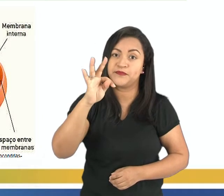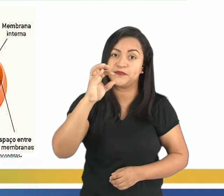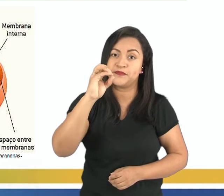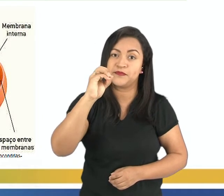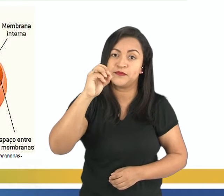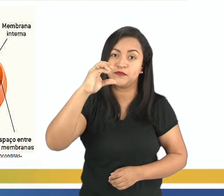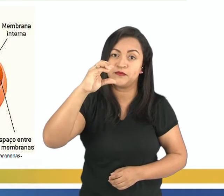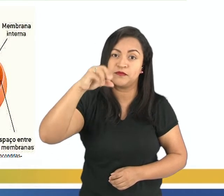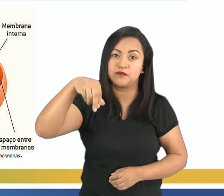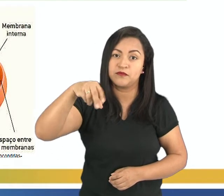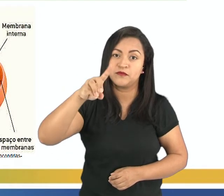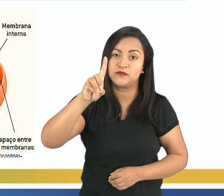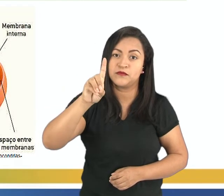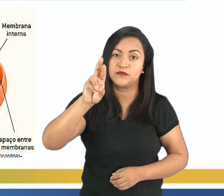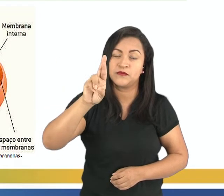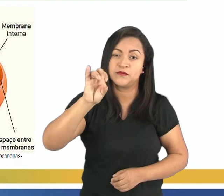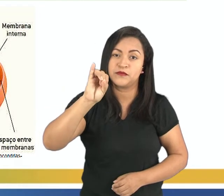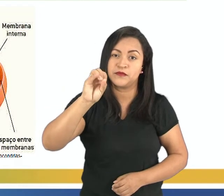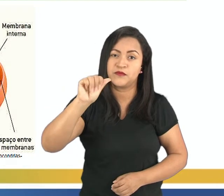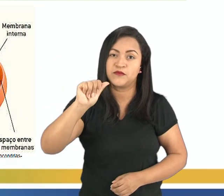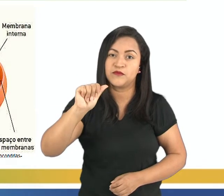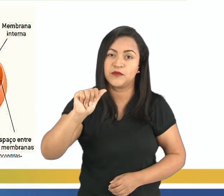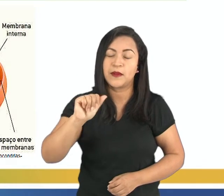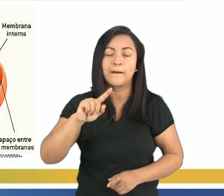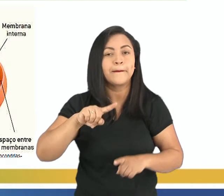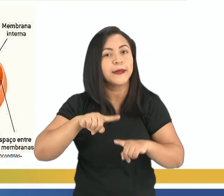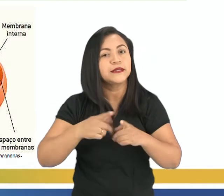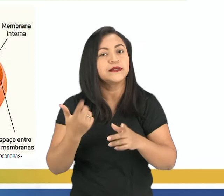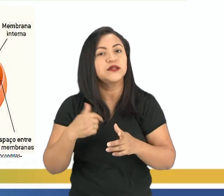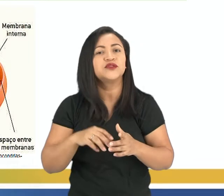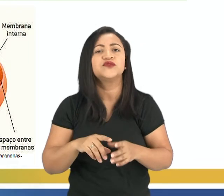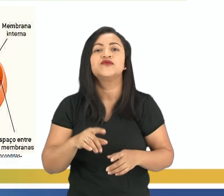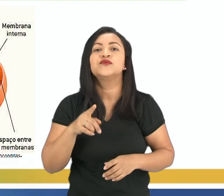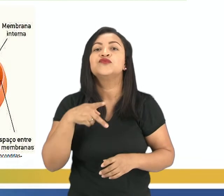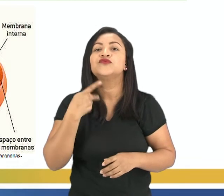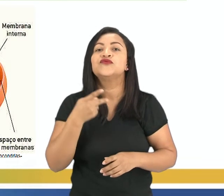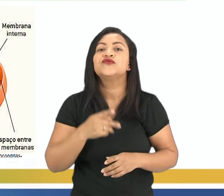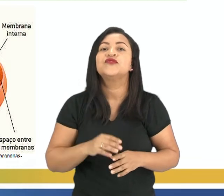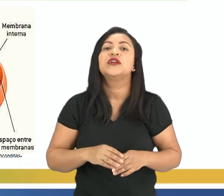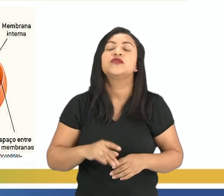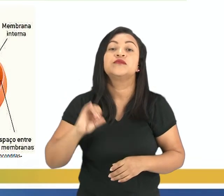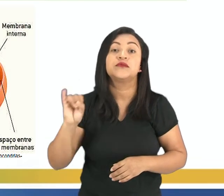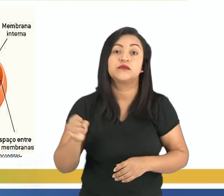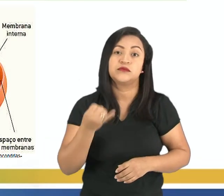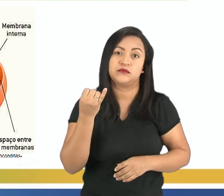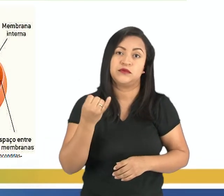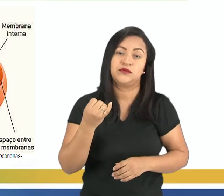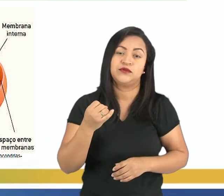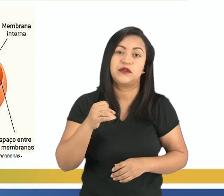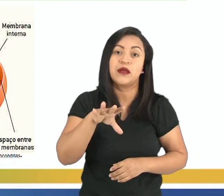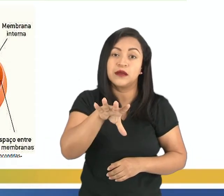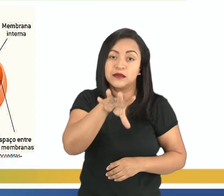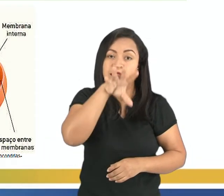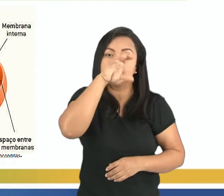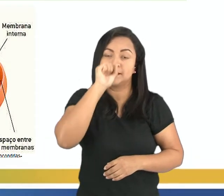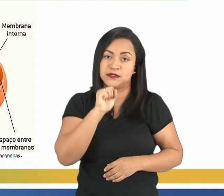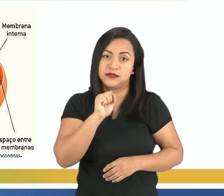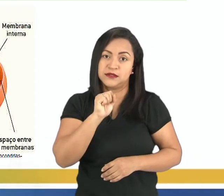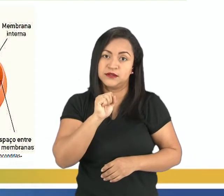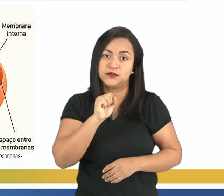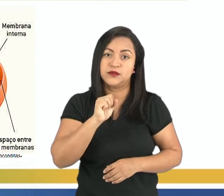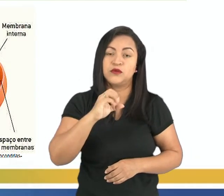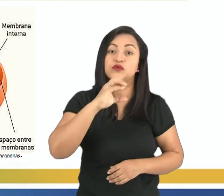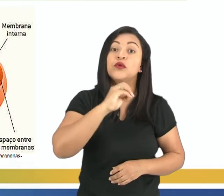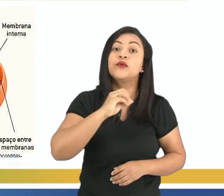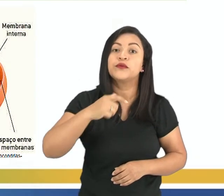mitocôndria, é importante a gente entender que a respiração aeróbica, que é aquela que utiliza oxigênio, ela vai ser realizada pela